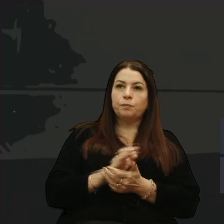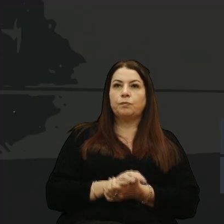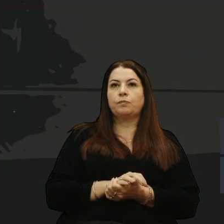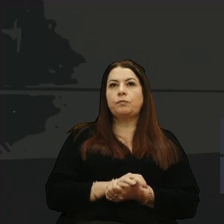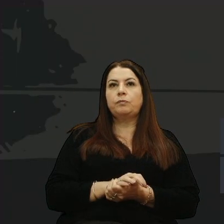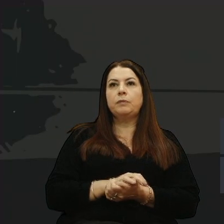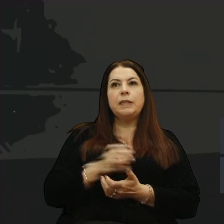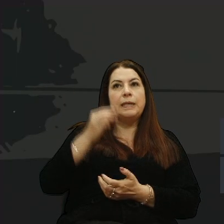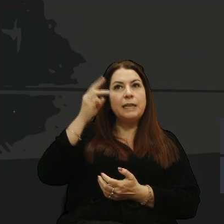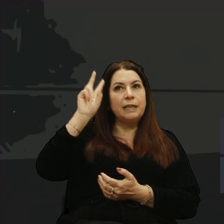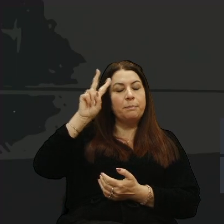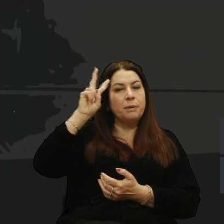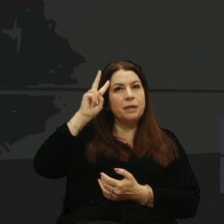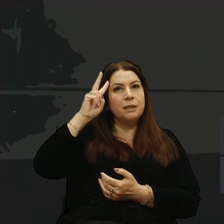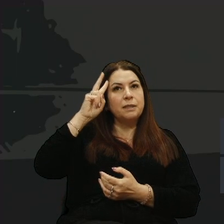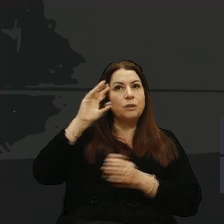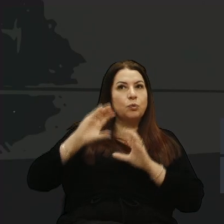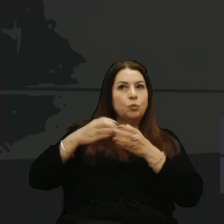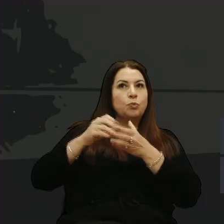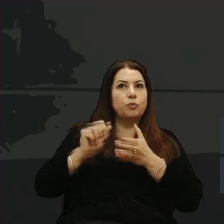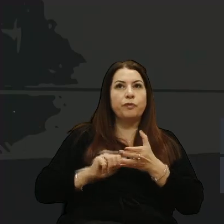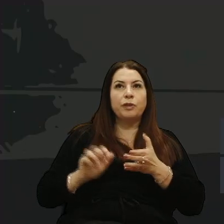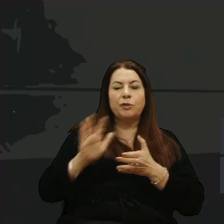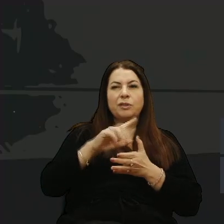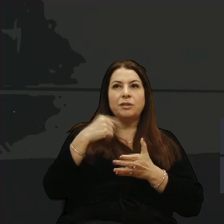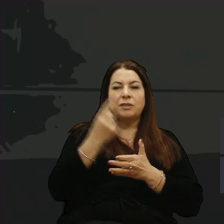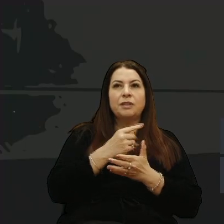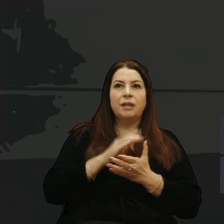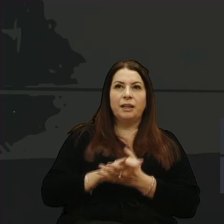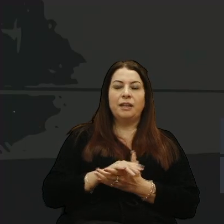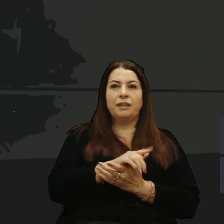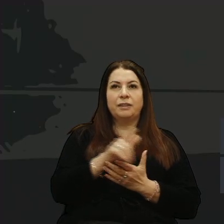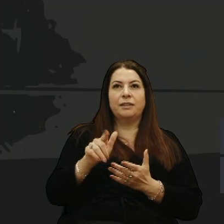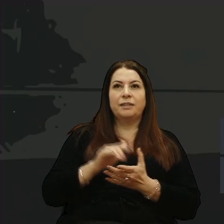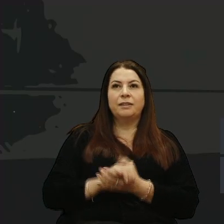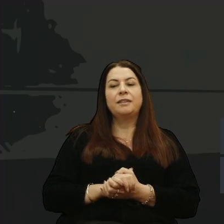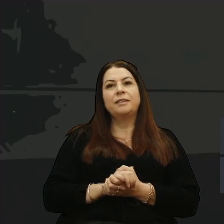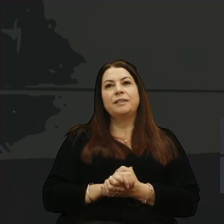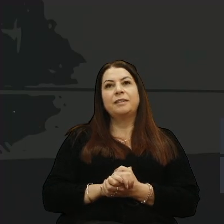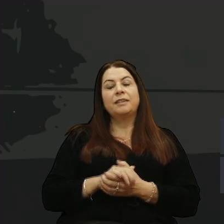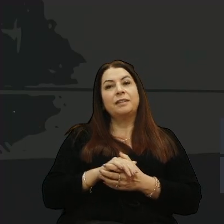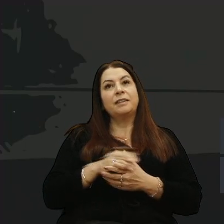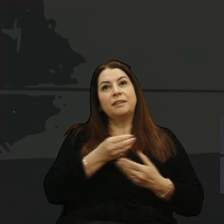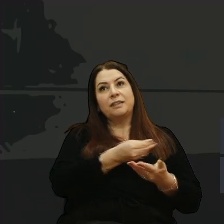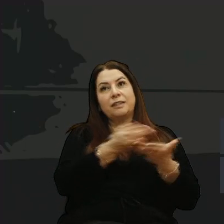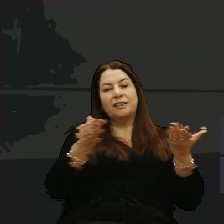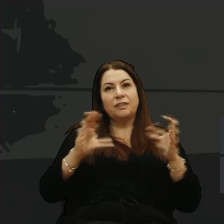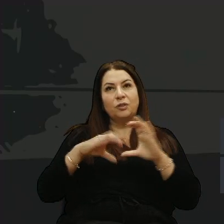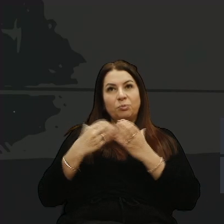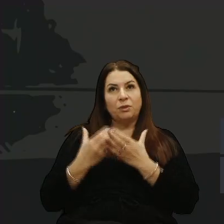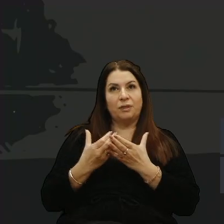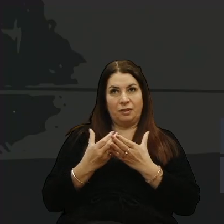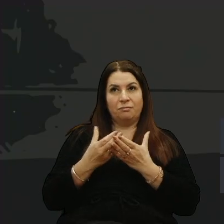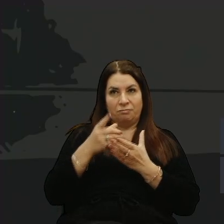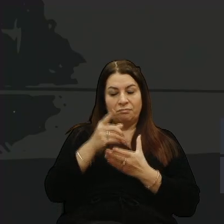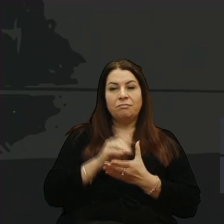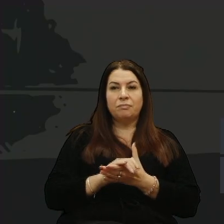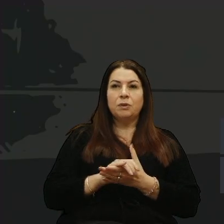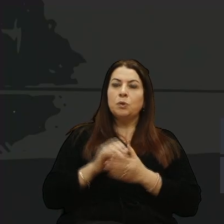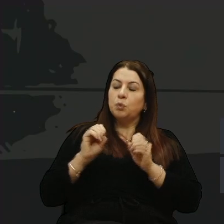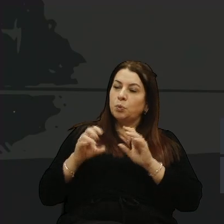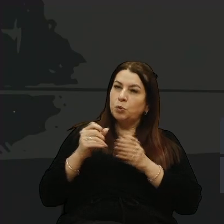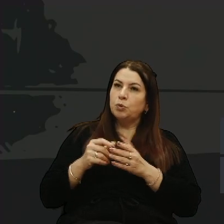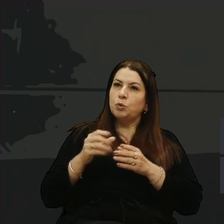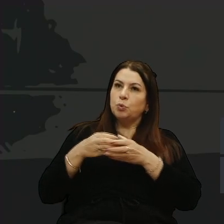da memória coletiva, valoriza a identidade cultural caxiense e oferece à comunidade um legado